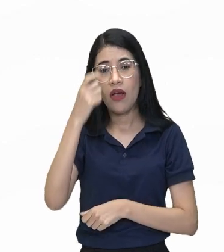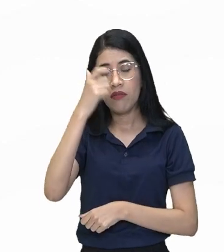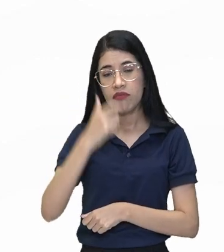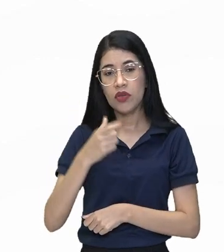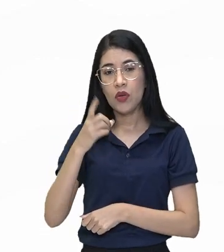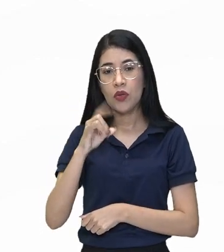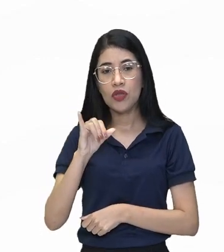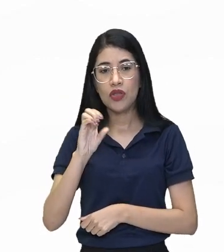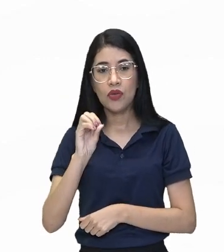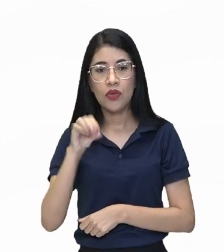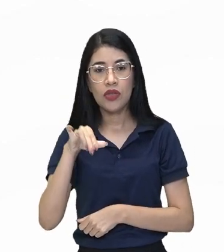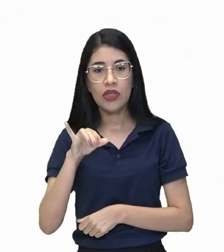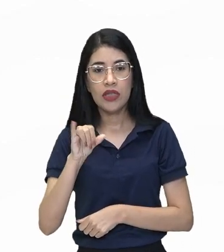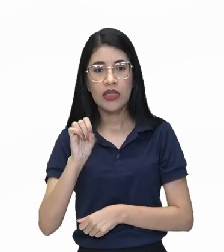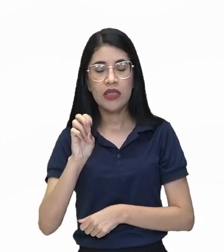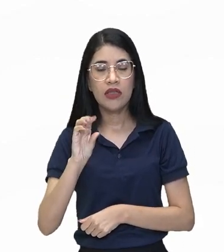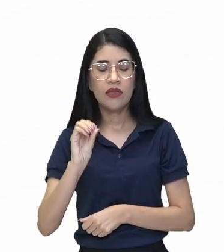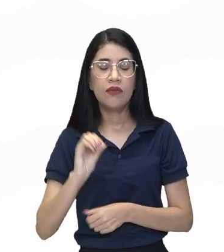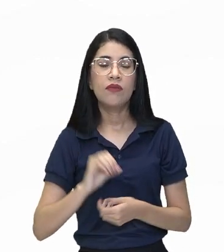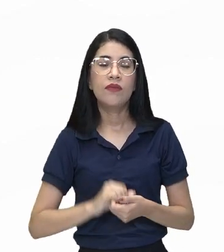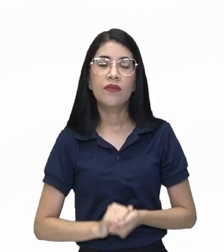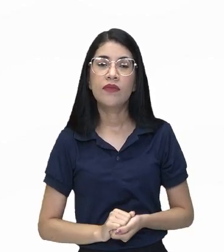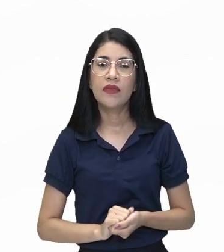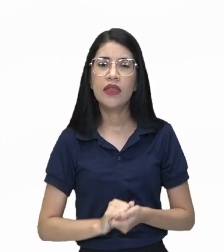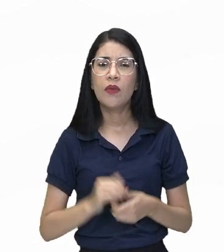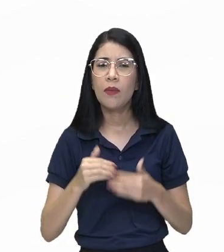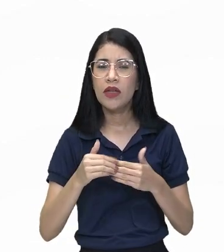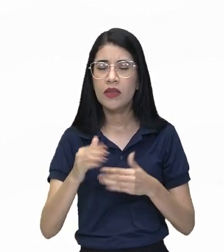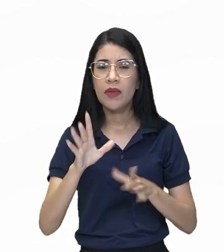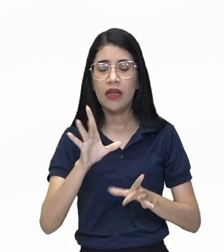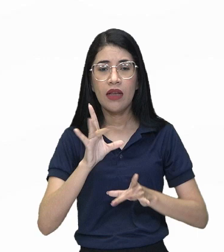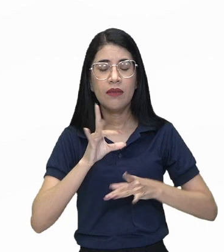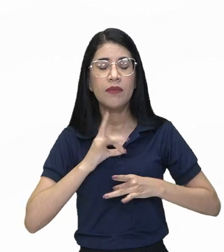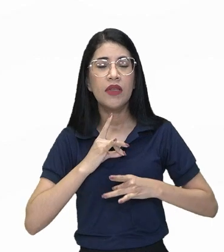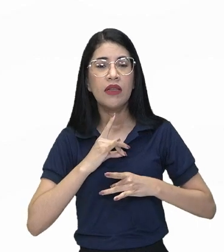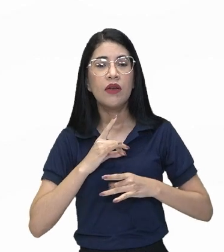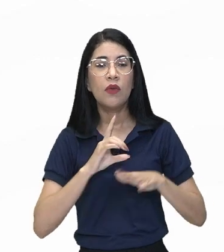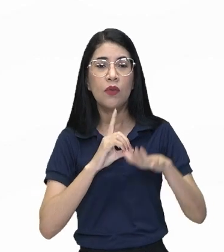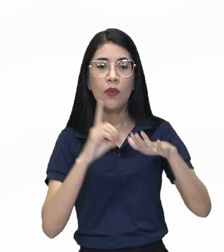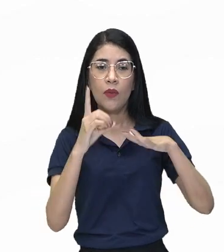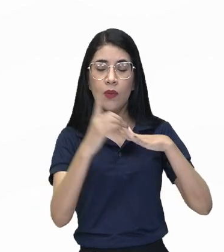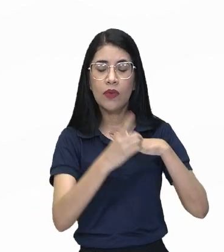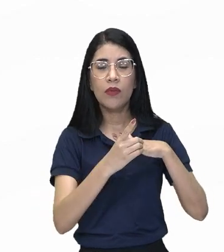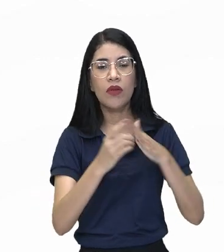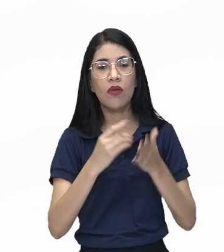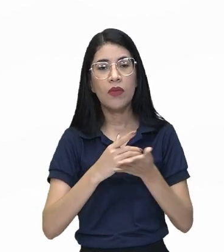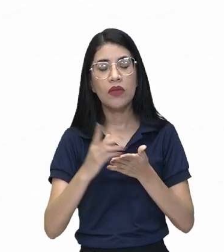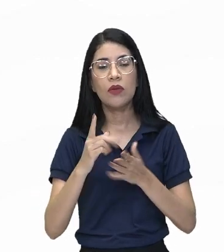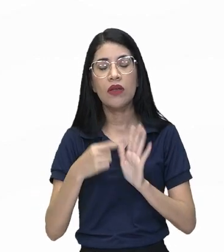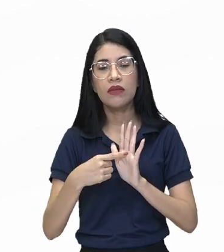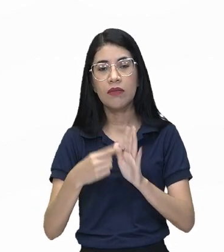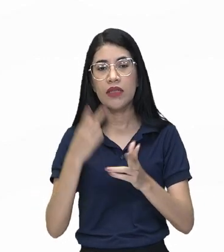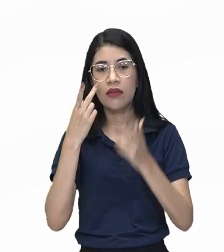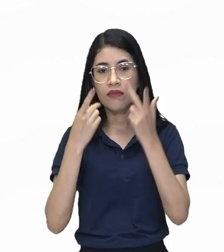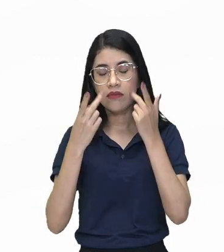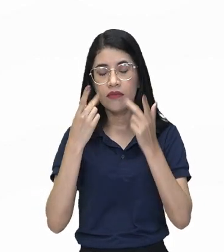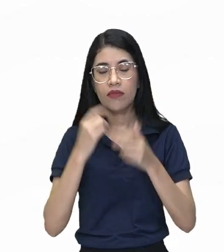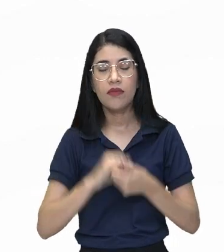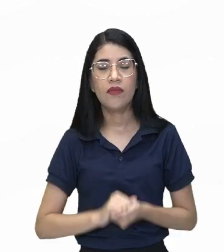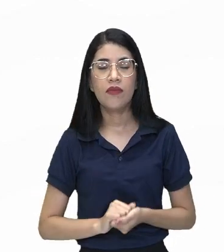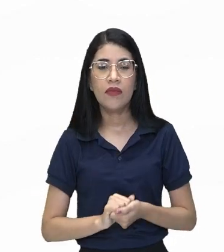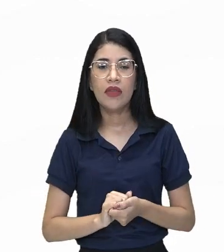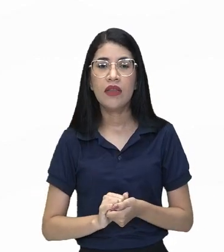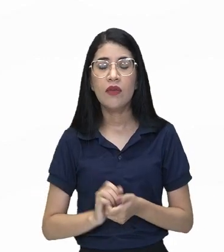o personagem encarnou, né, aquele deus da mitologia grega. E a partir daí surgiu